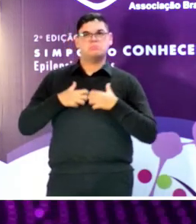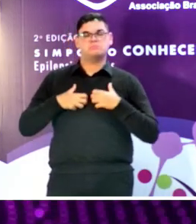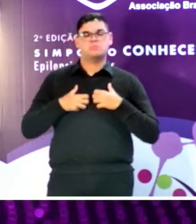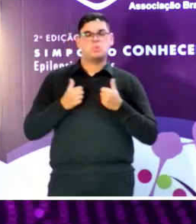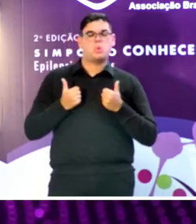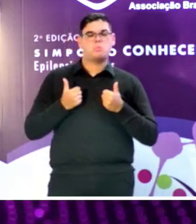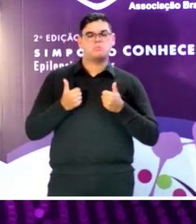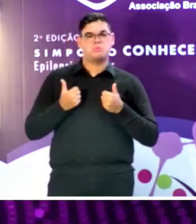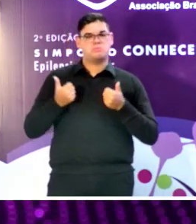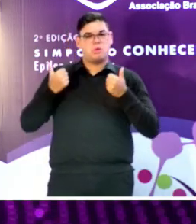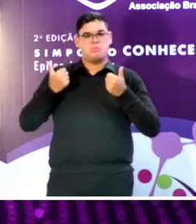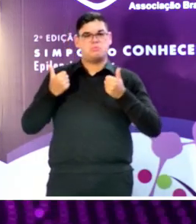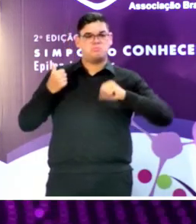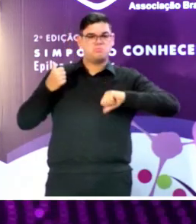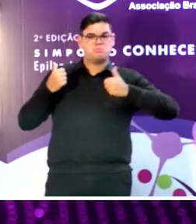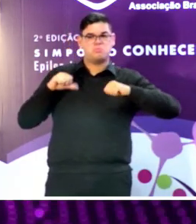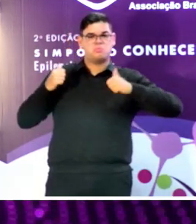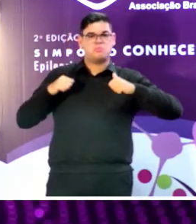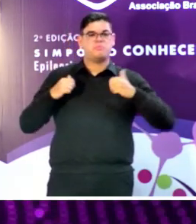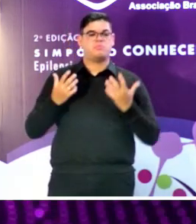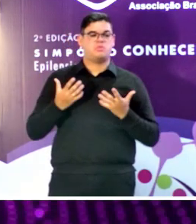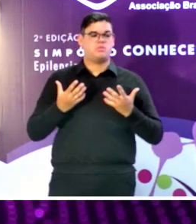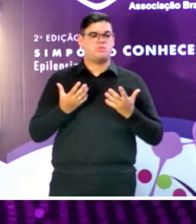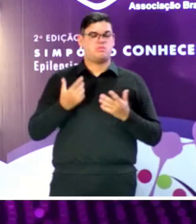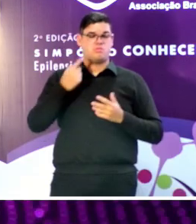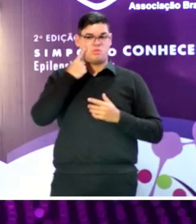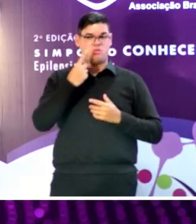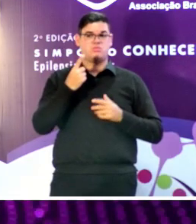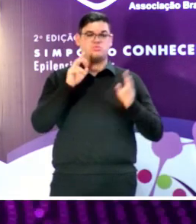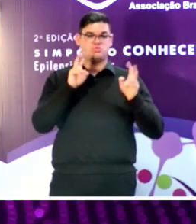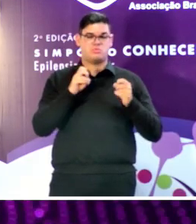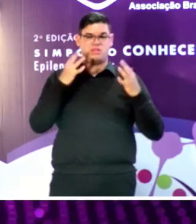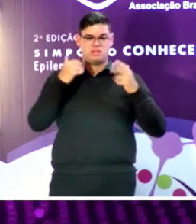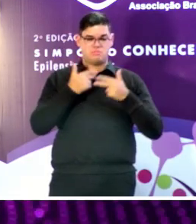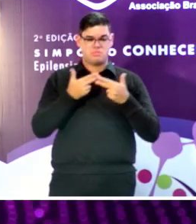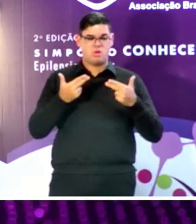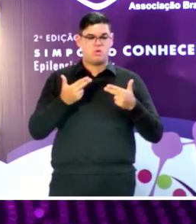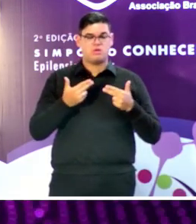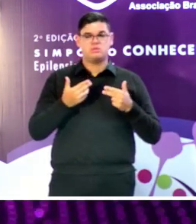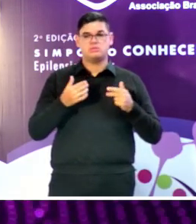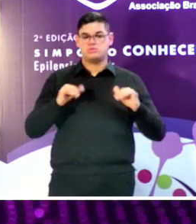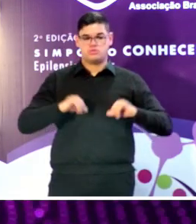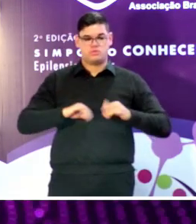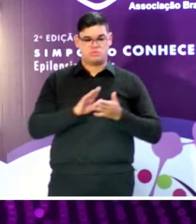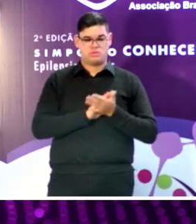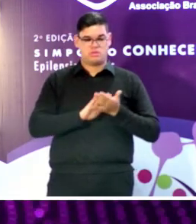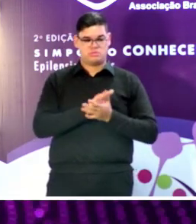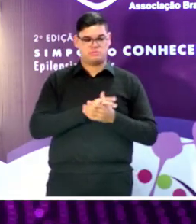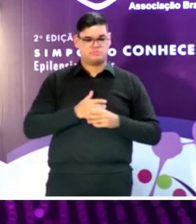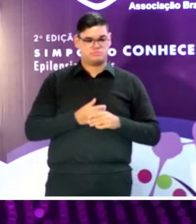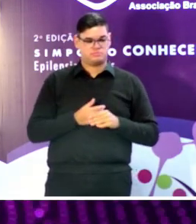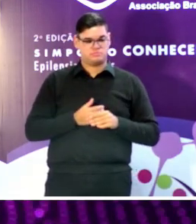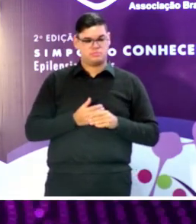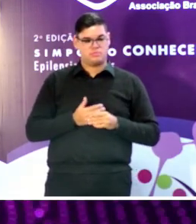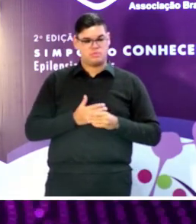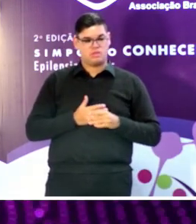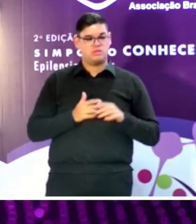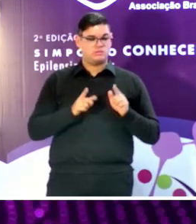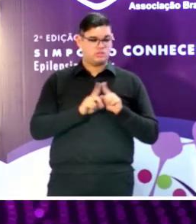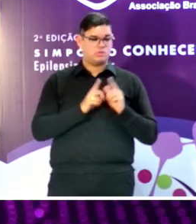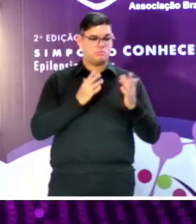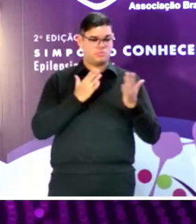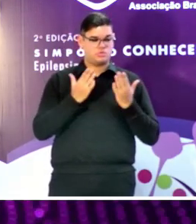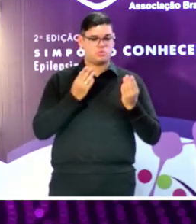foi tão danificada, né, comparando com aquele que não recebeu o tratamento. A gente também mediu como é que